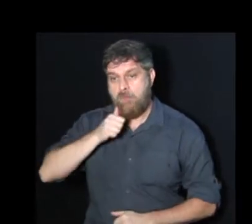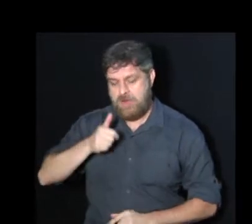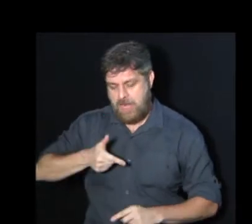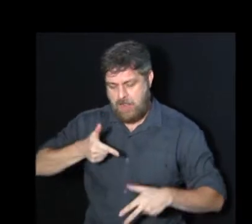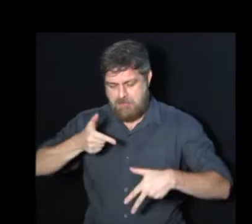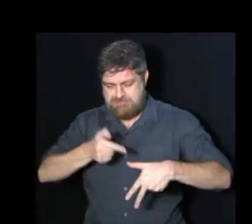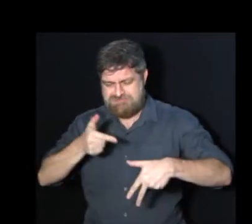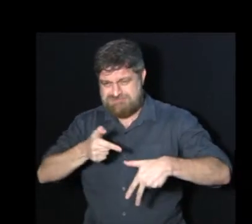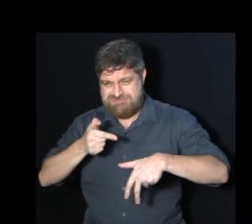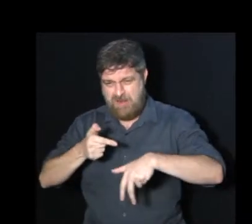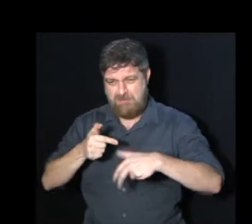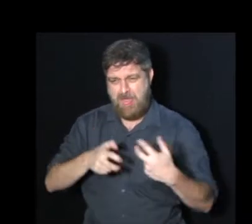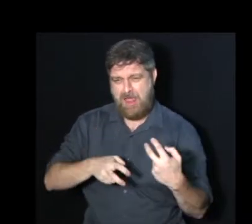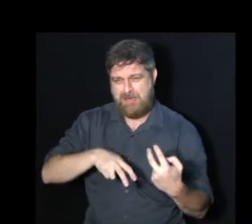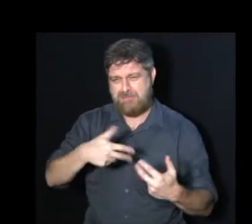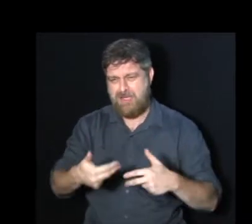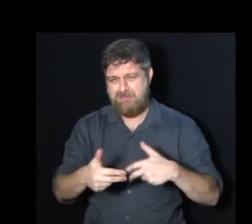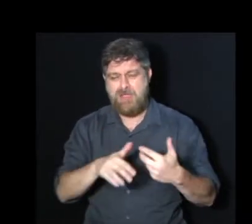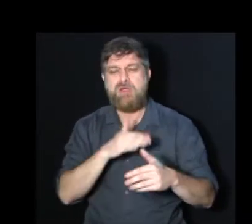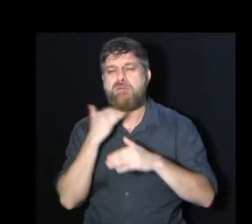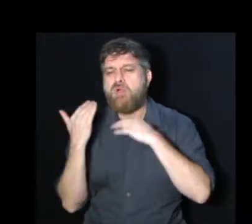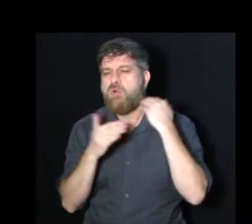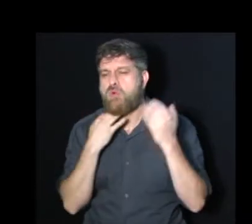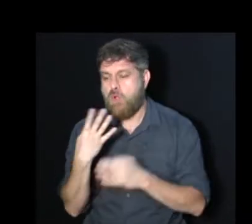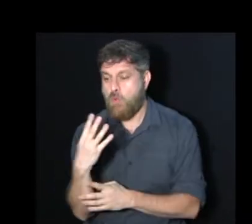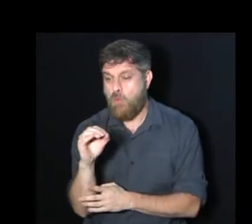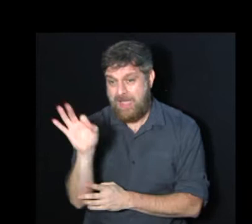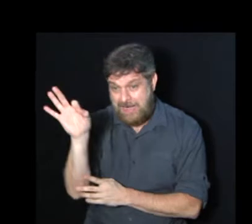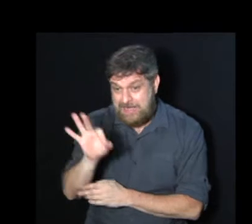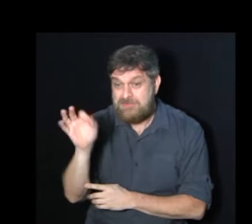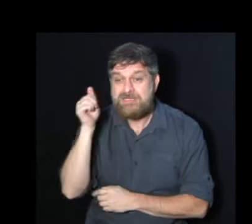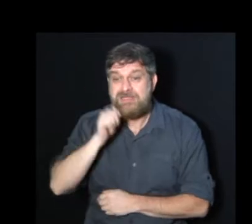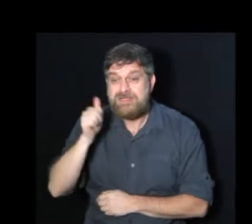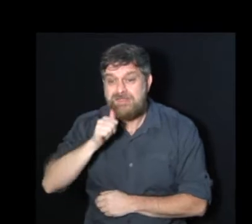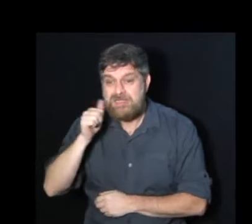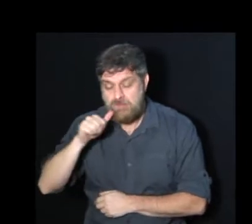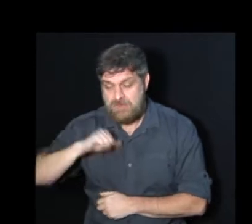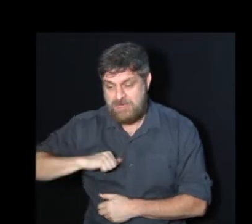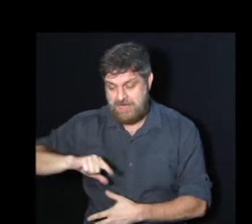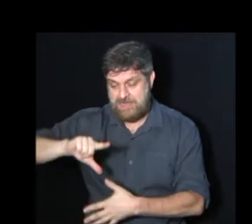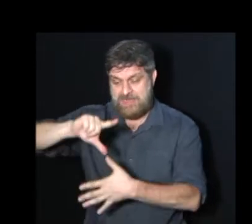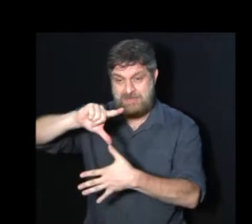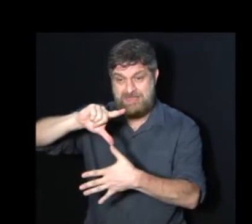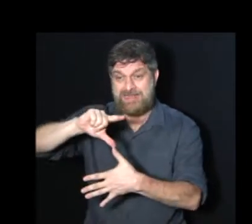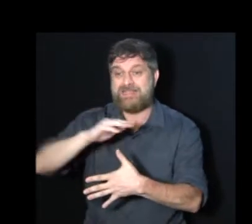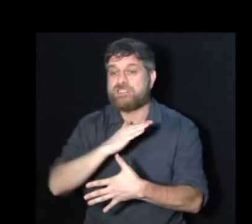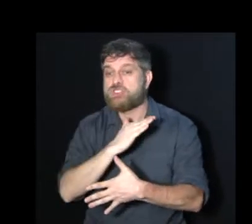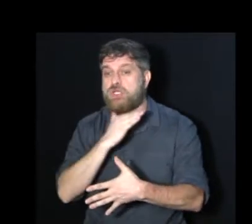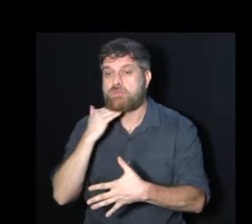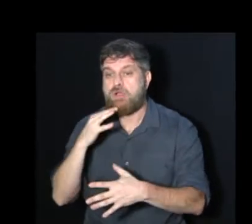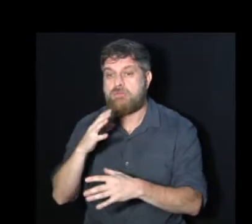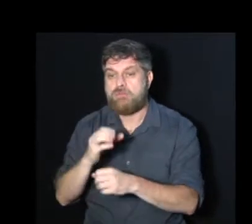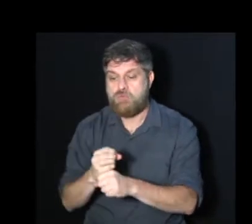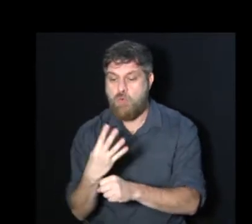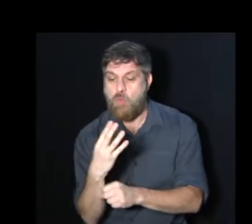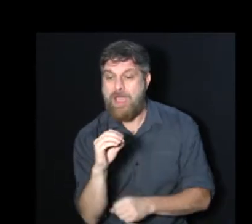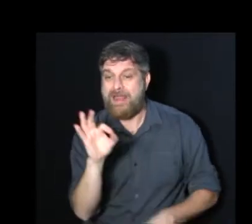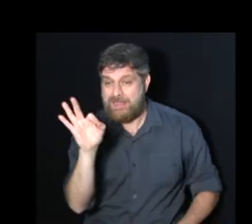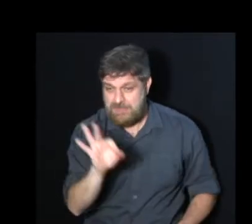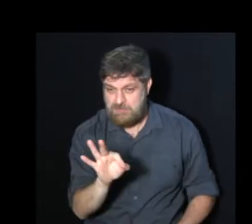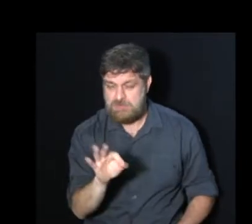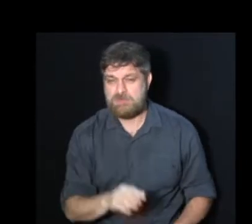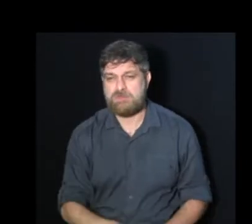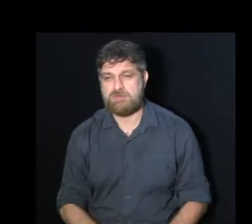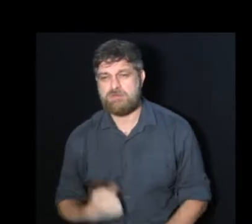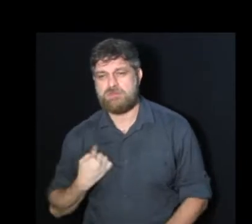por 40% da quantidade de mulheres assassinadas na América Latina. E isso